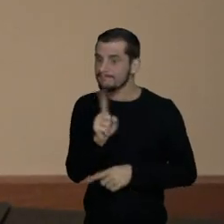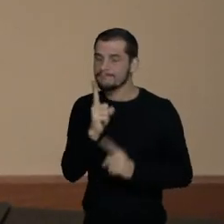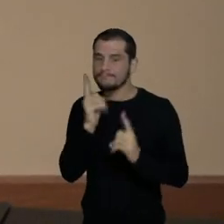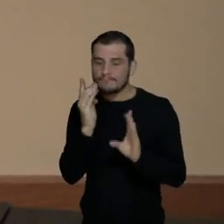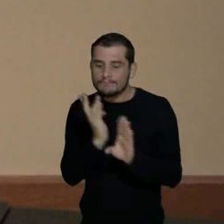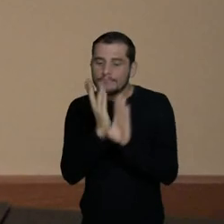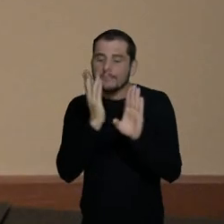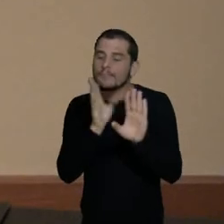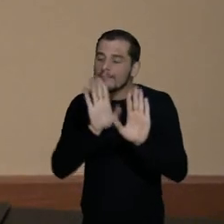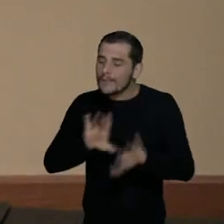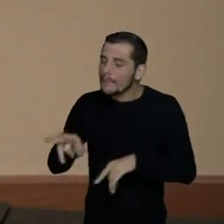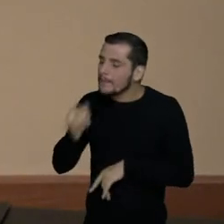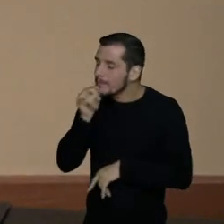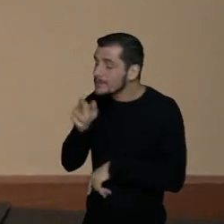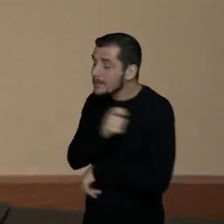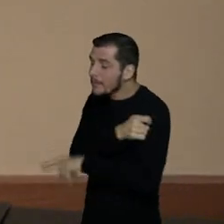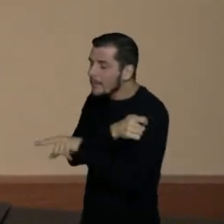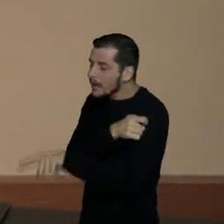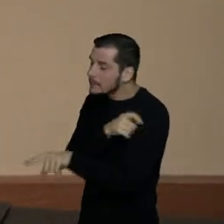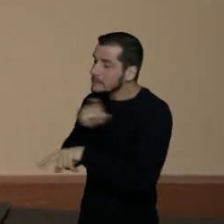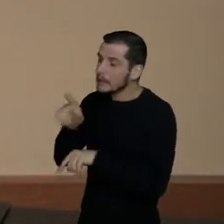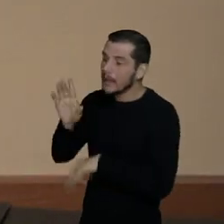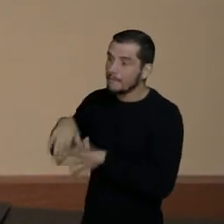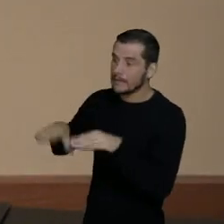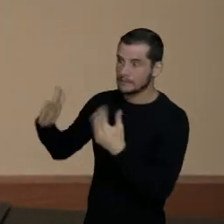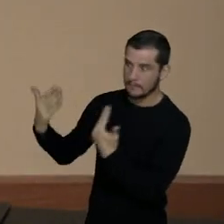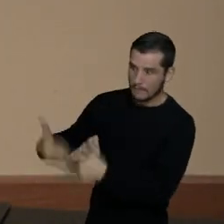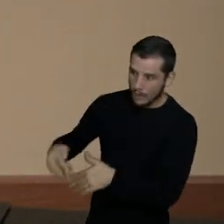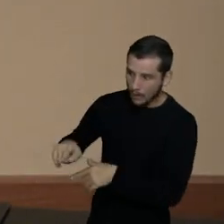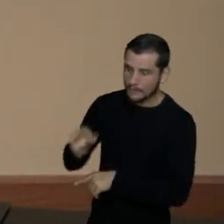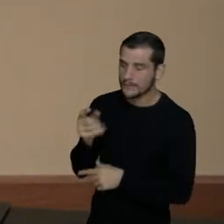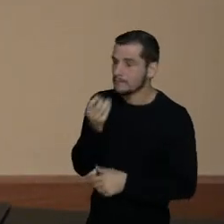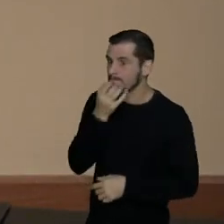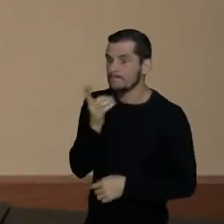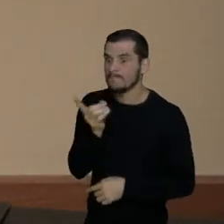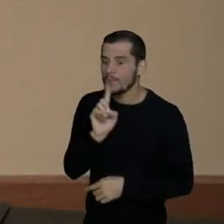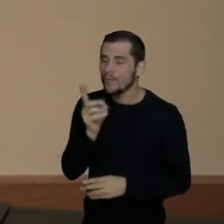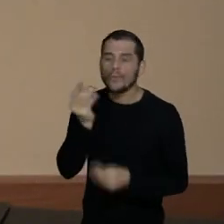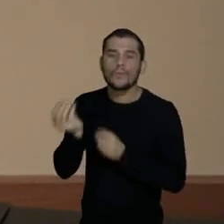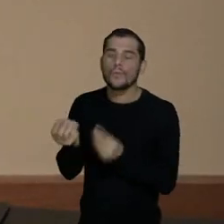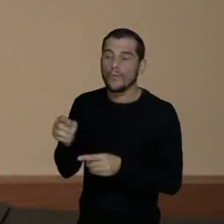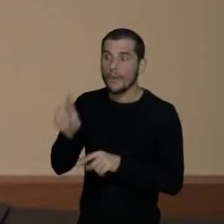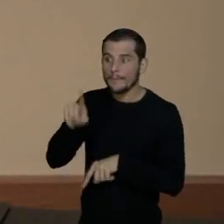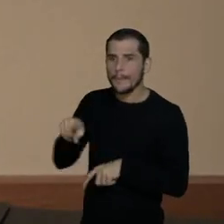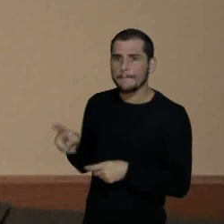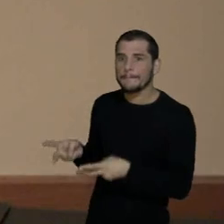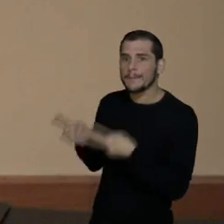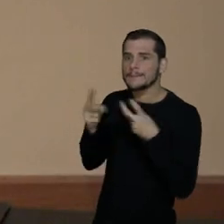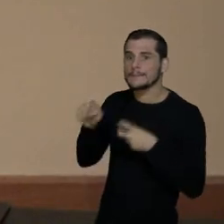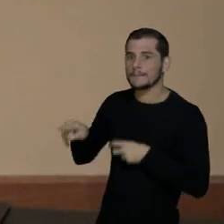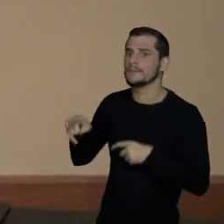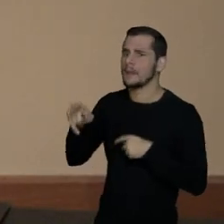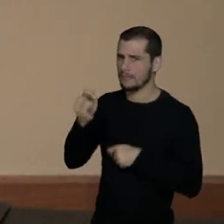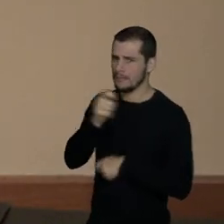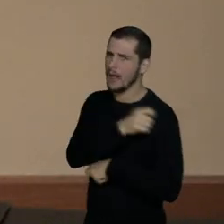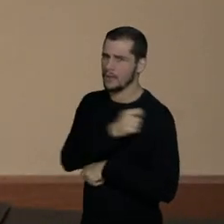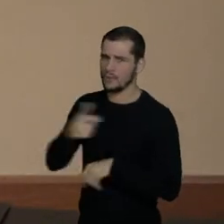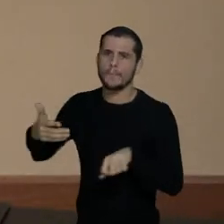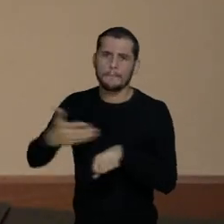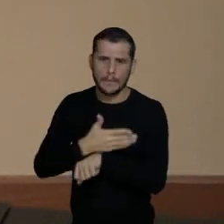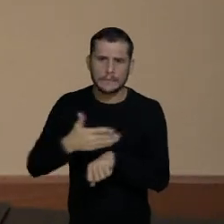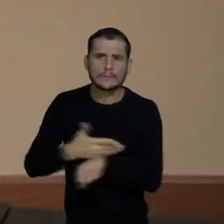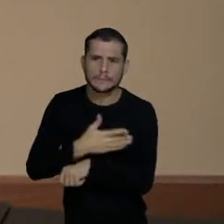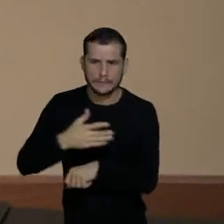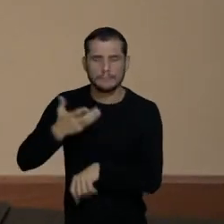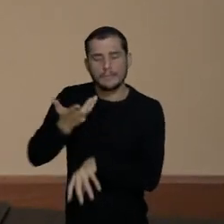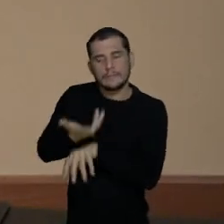o aluno se sai muito mal na prova e e você percebe que é um aluno participativo e que tá sabendo a matéria